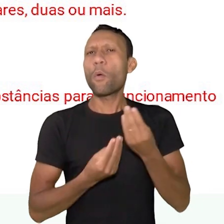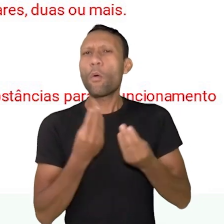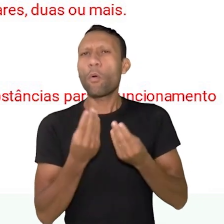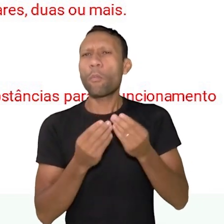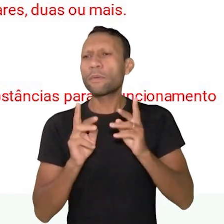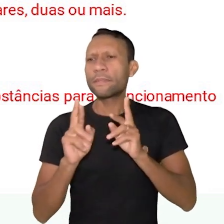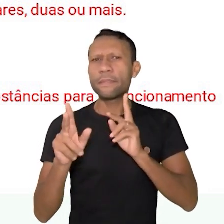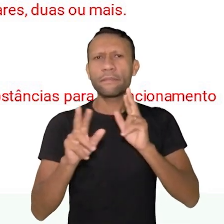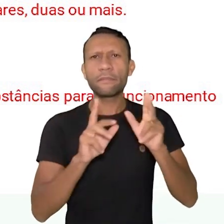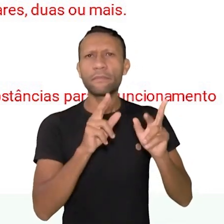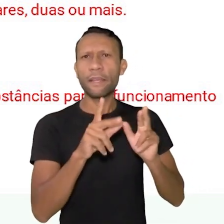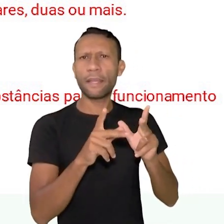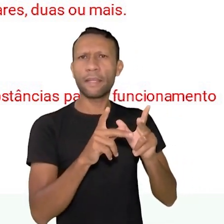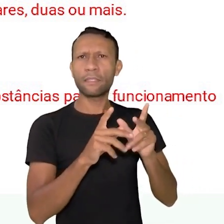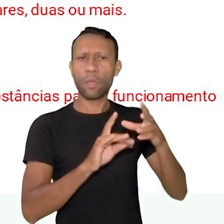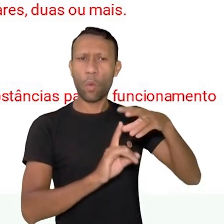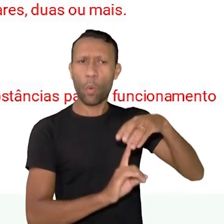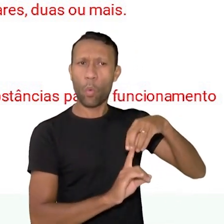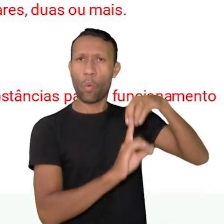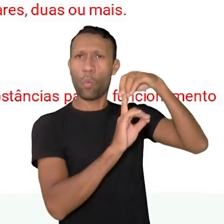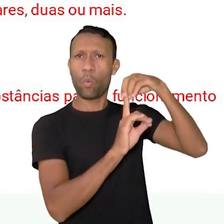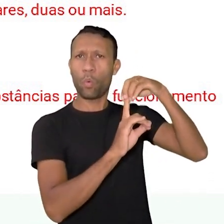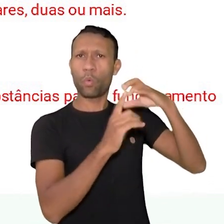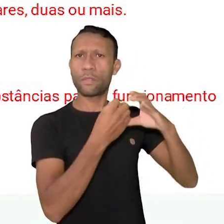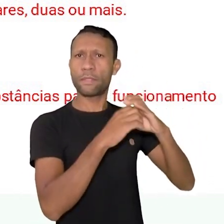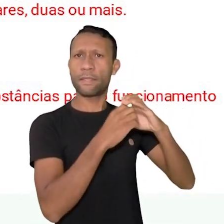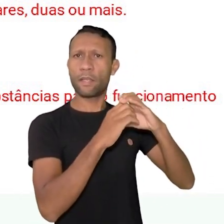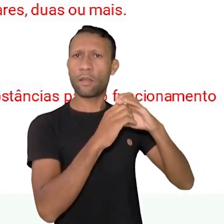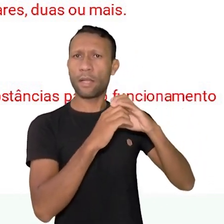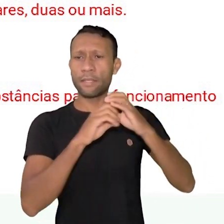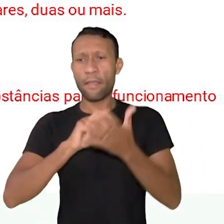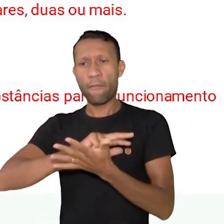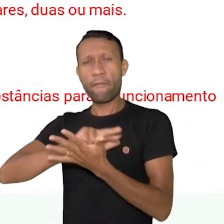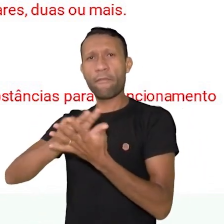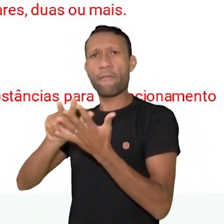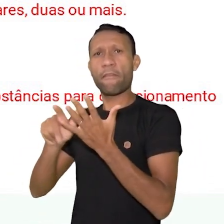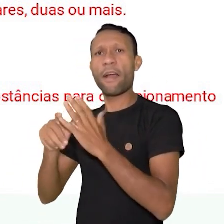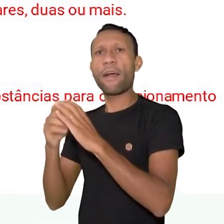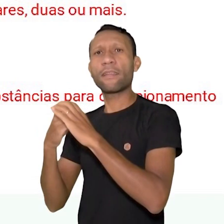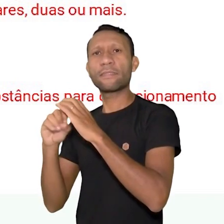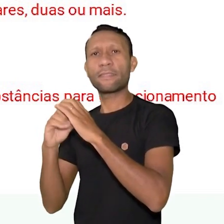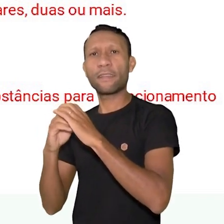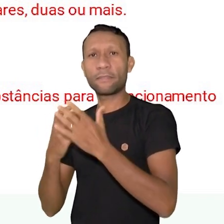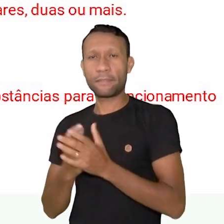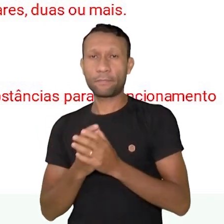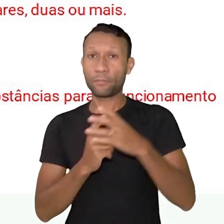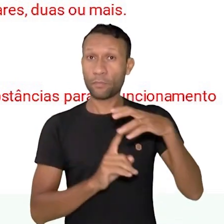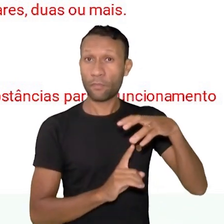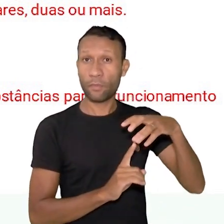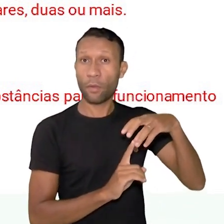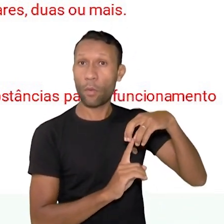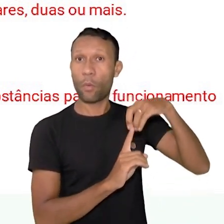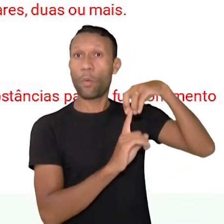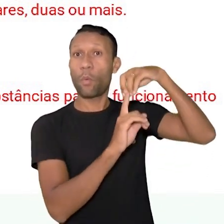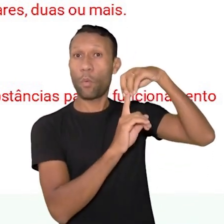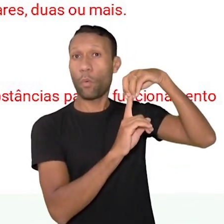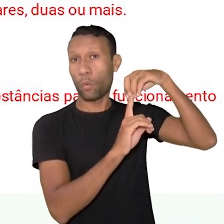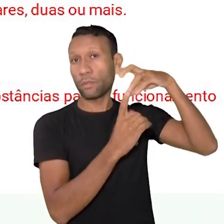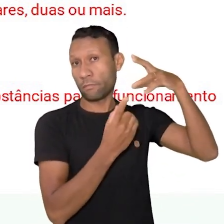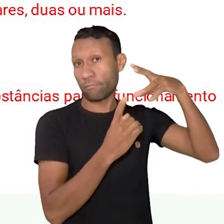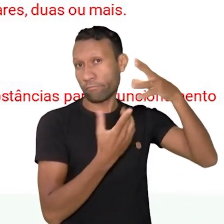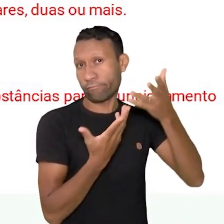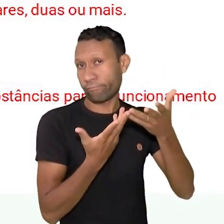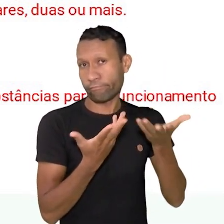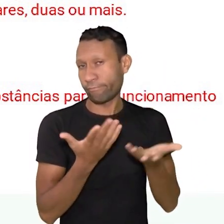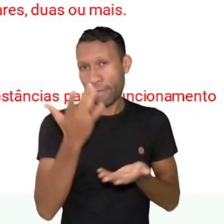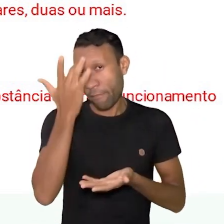os seres chamados de unicelulares e pluricelulares? Os seres pela quantidade de célula. A